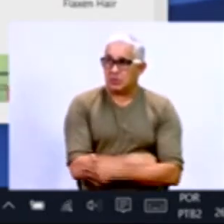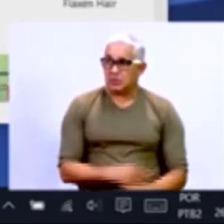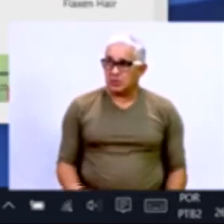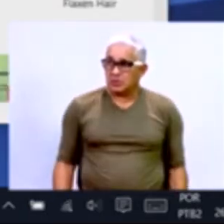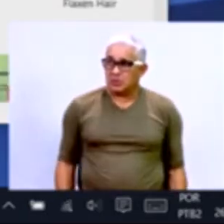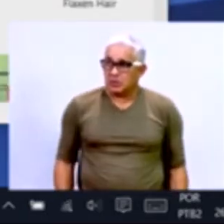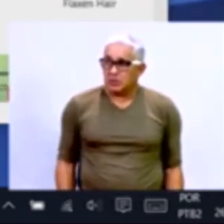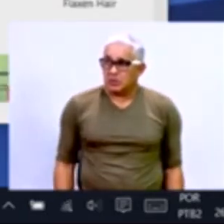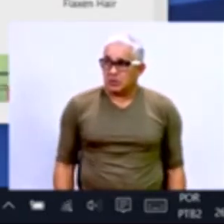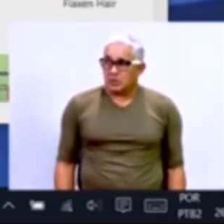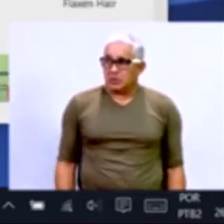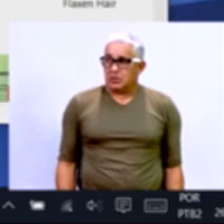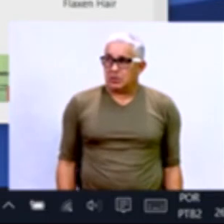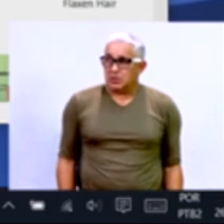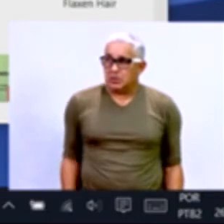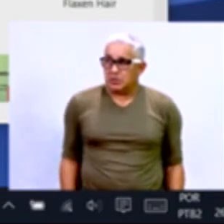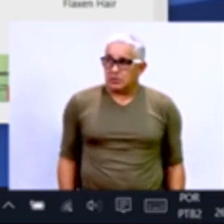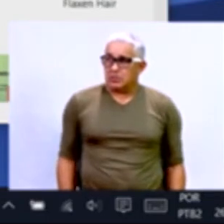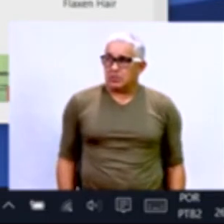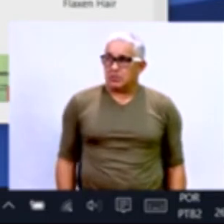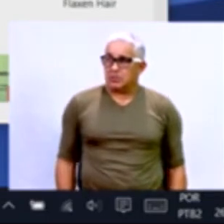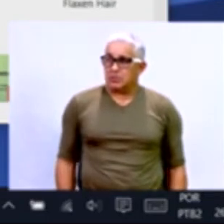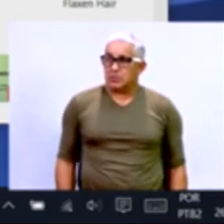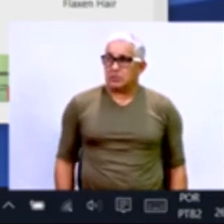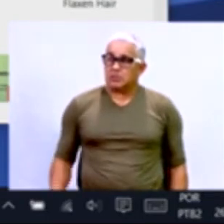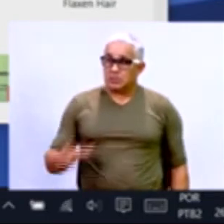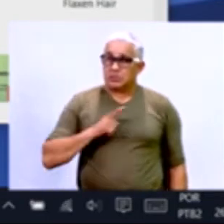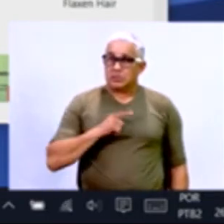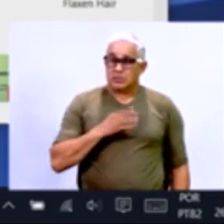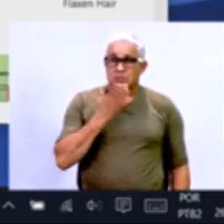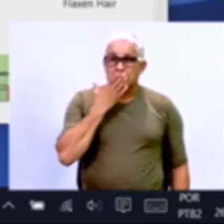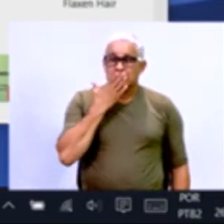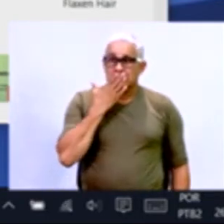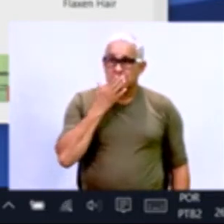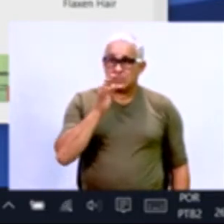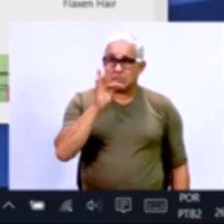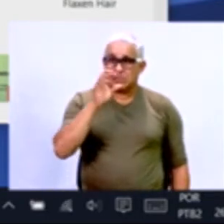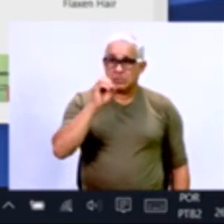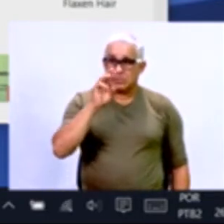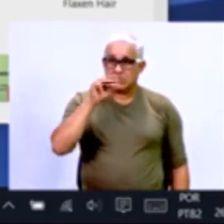projeto áudio, aqui, ó. Ele já está aqui no formato